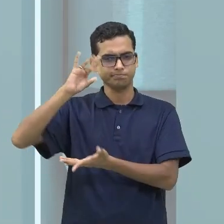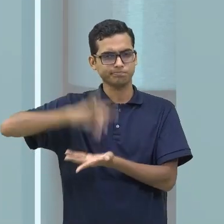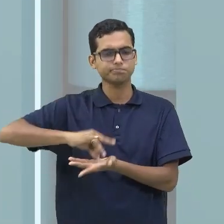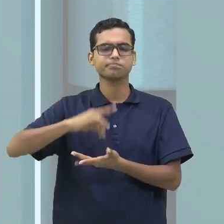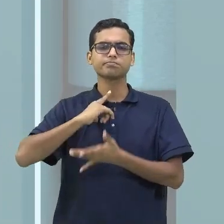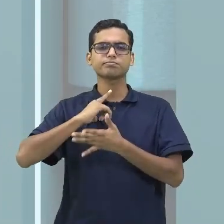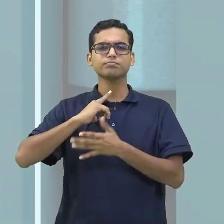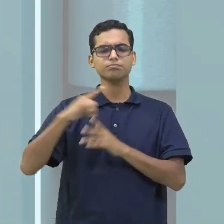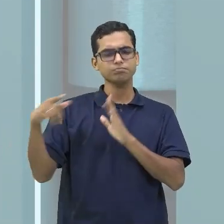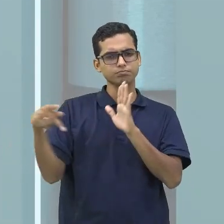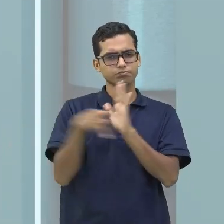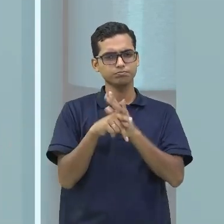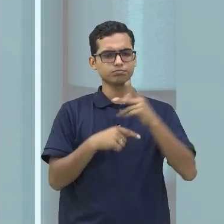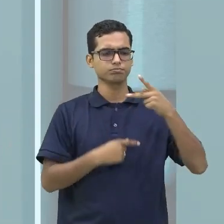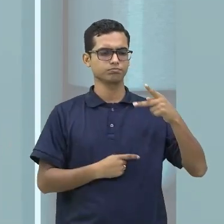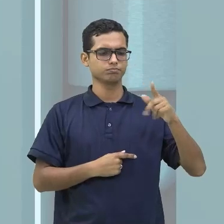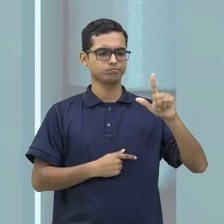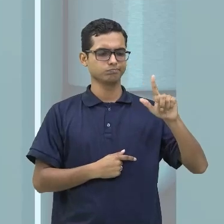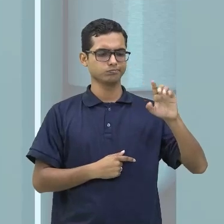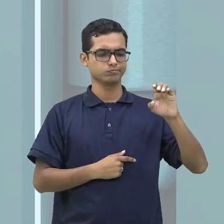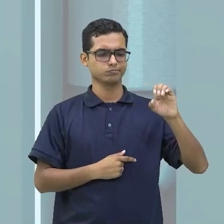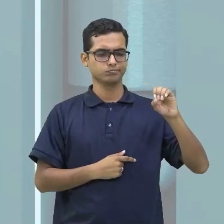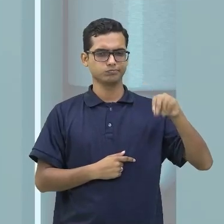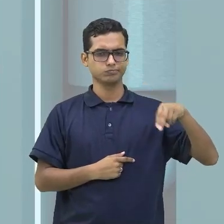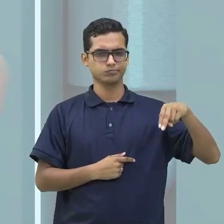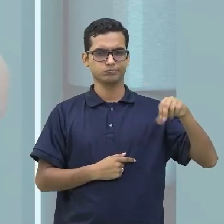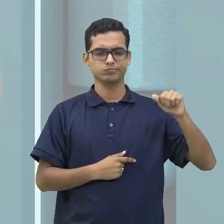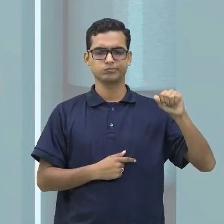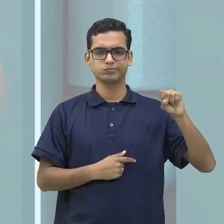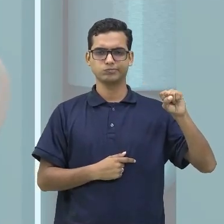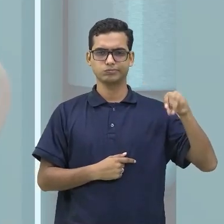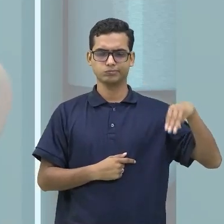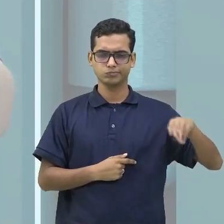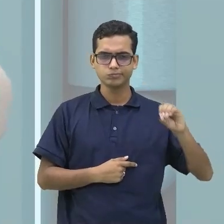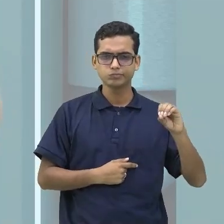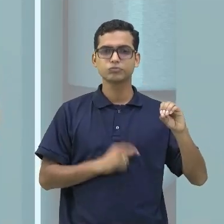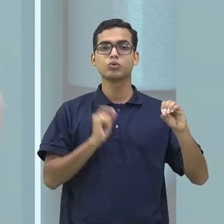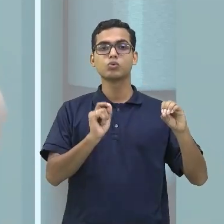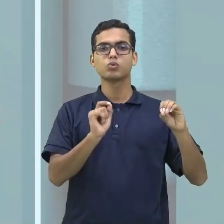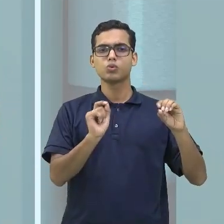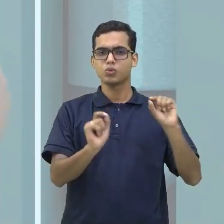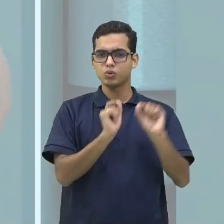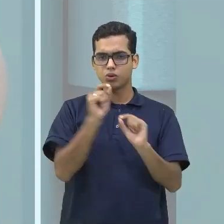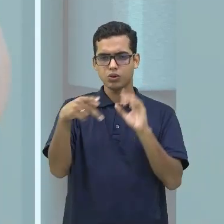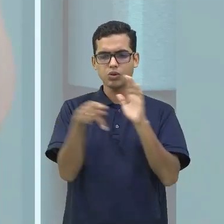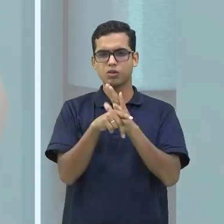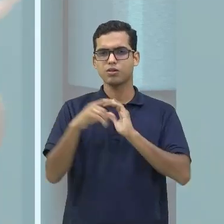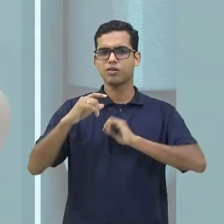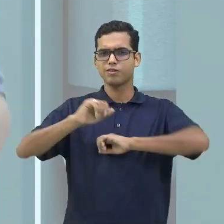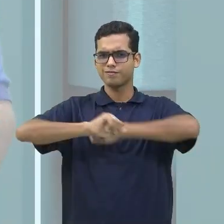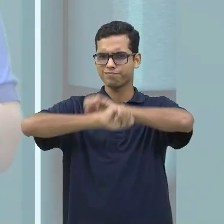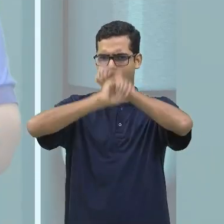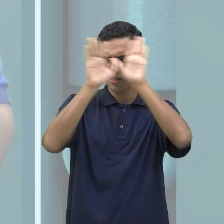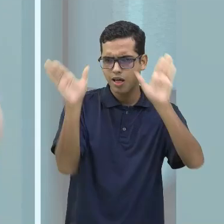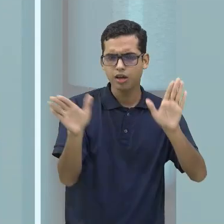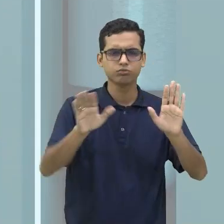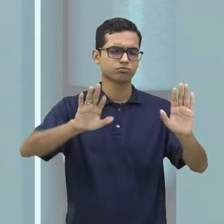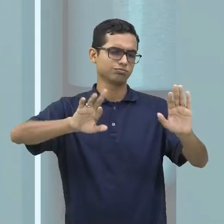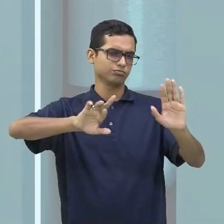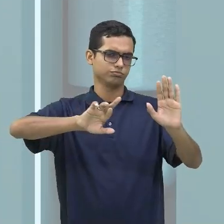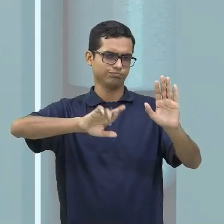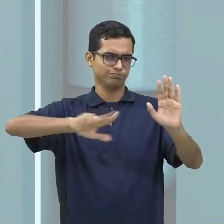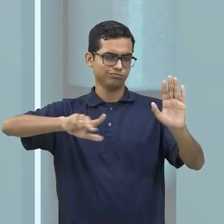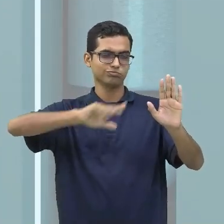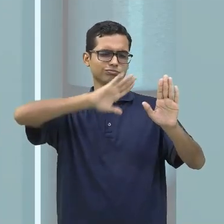um pleonasmo por conta da repetição das ideias, mas é um pleonasmo que é um pouco menos óbvio do que aqueles que eu citei anteriormente